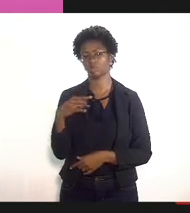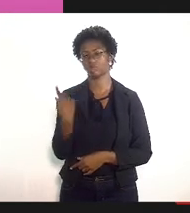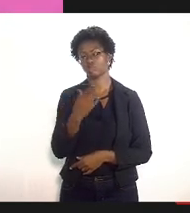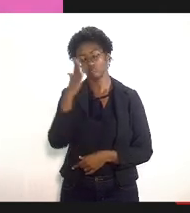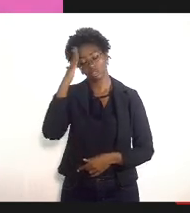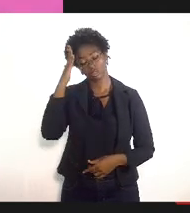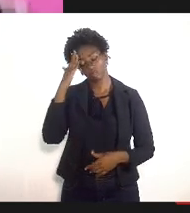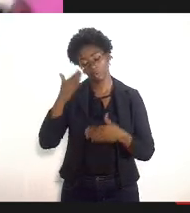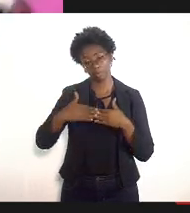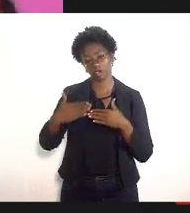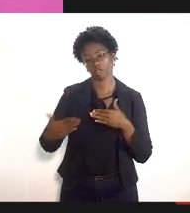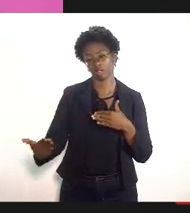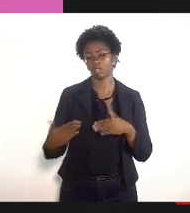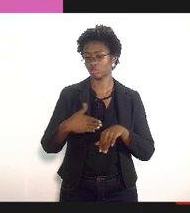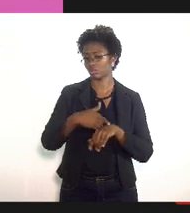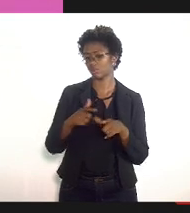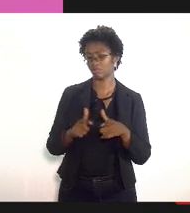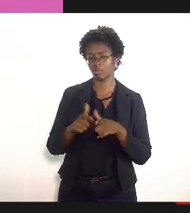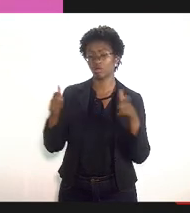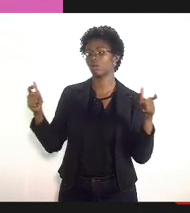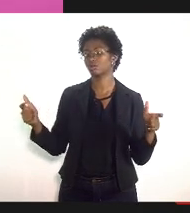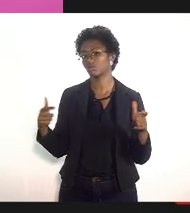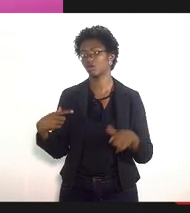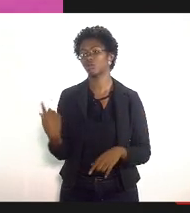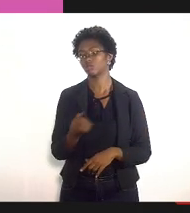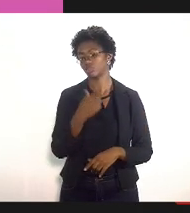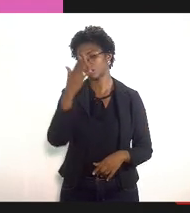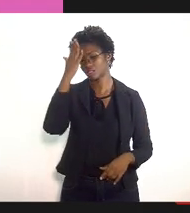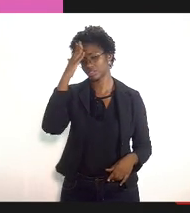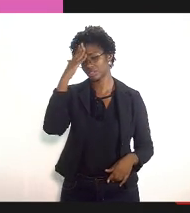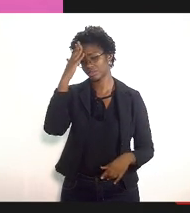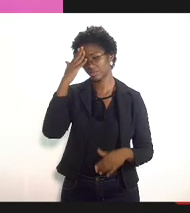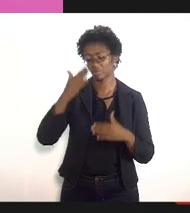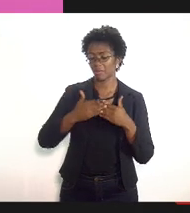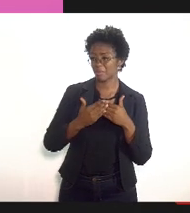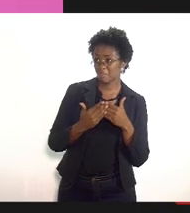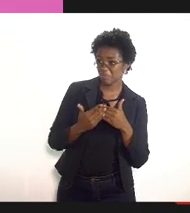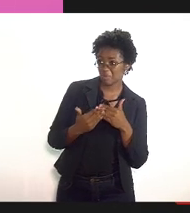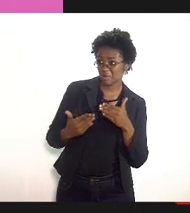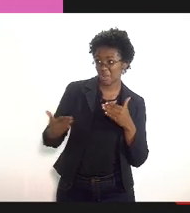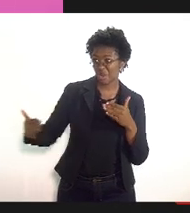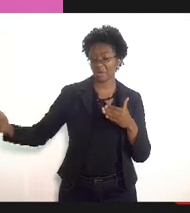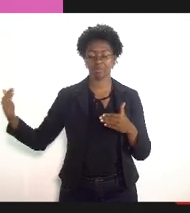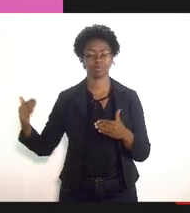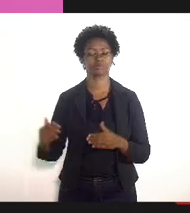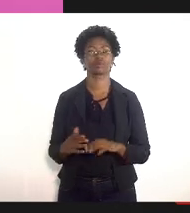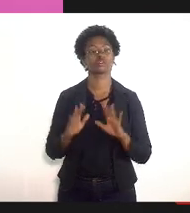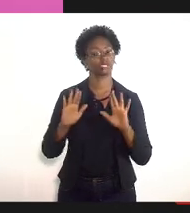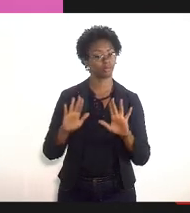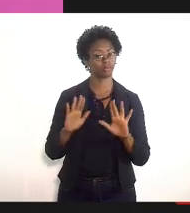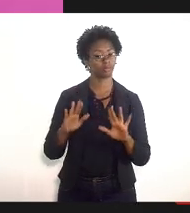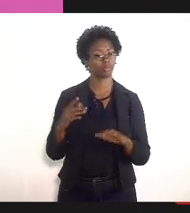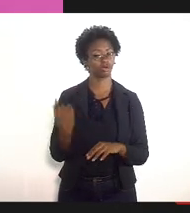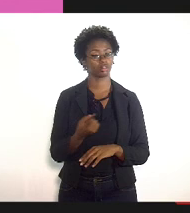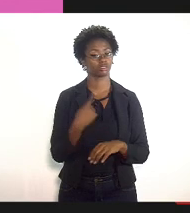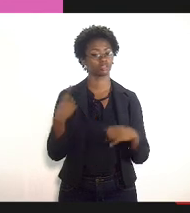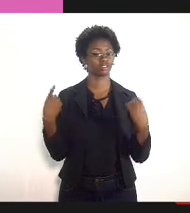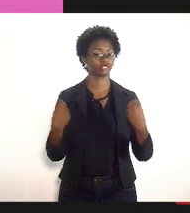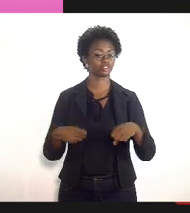um processo muito maior, que é um processo muito mais amplo, mas a gente